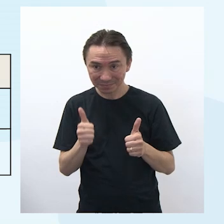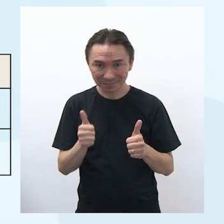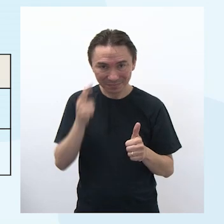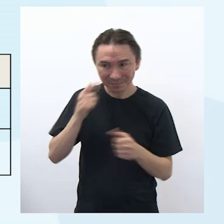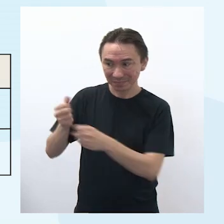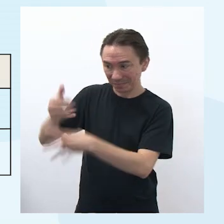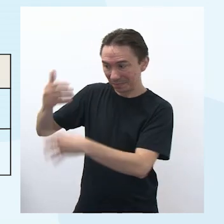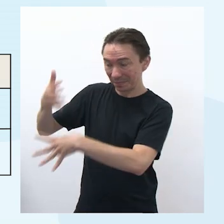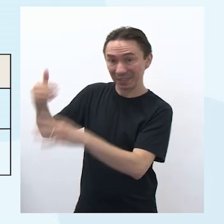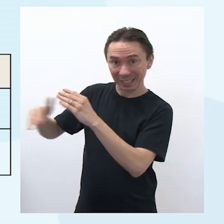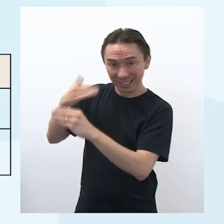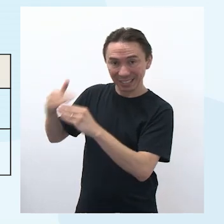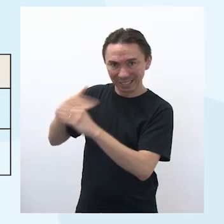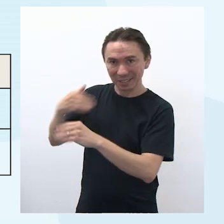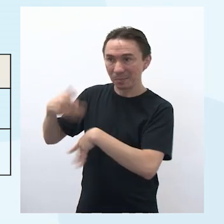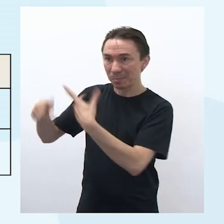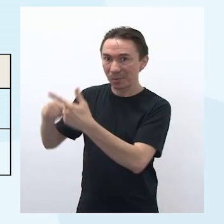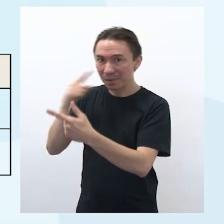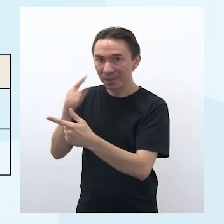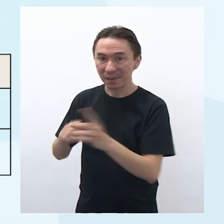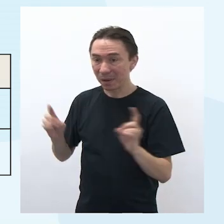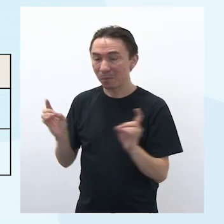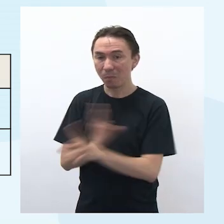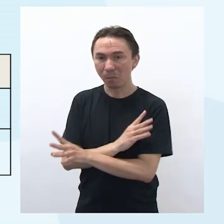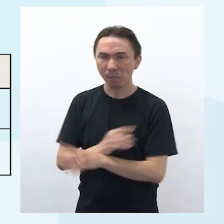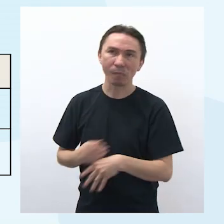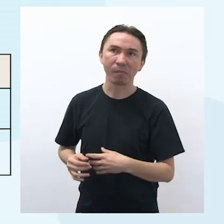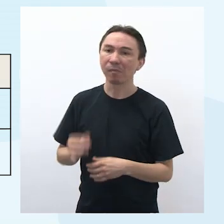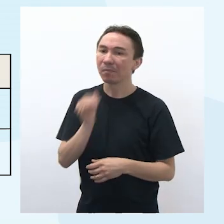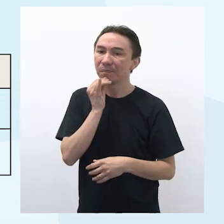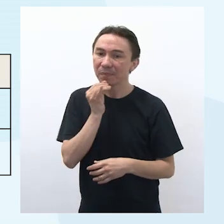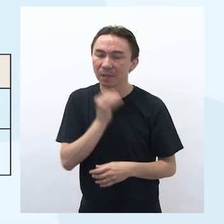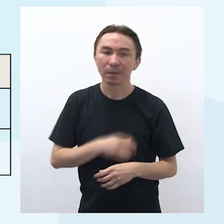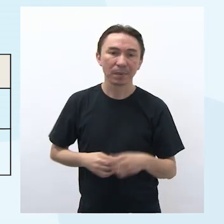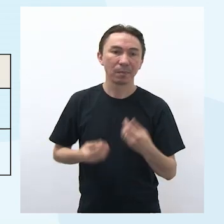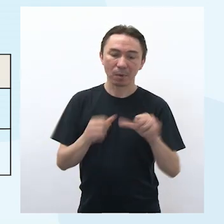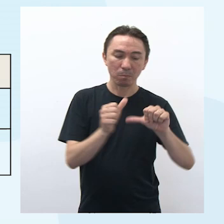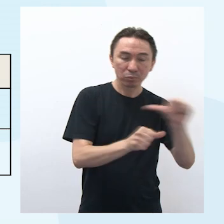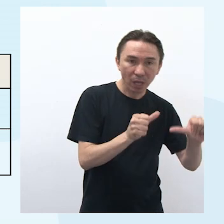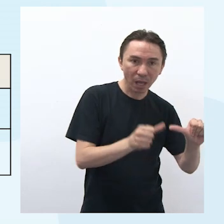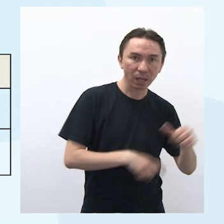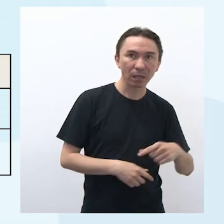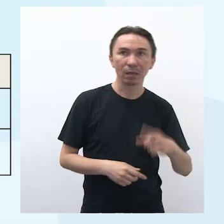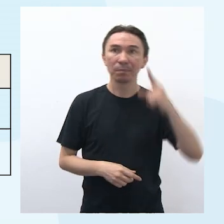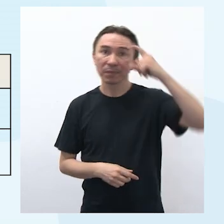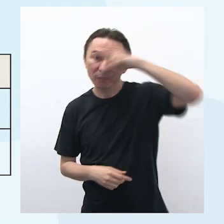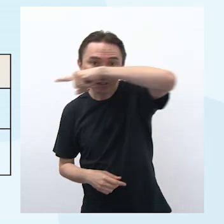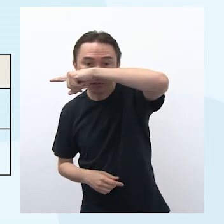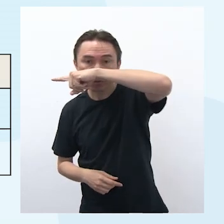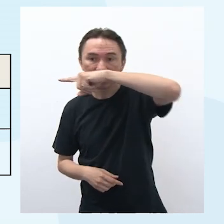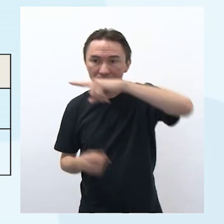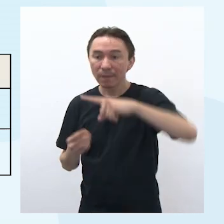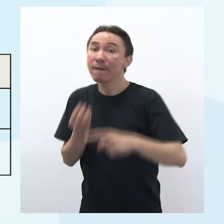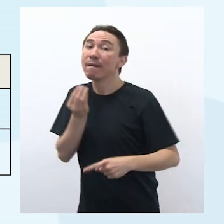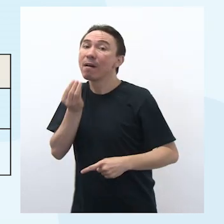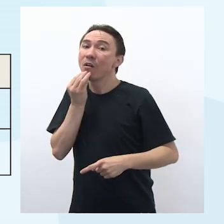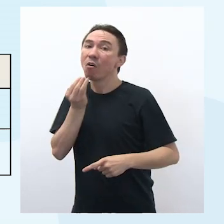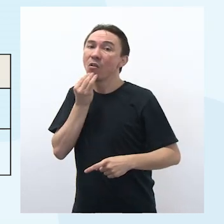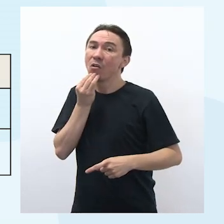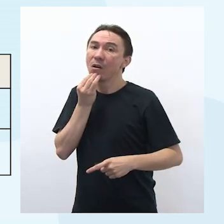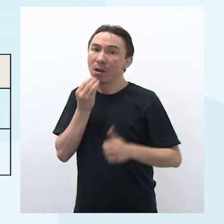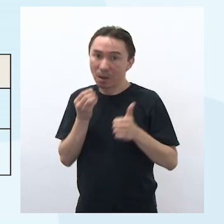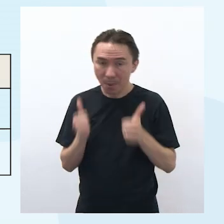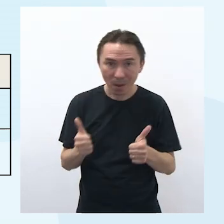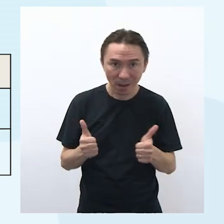a Tati já traz para a gente. Então, quando vocês colocarem, coloca aí transformação, o desafio dessa transformação e a possibilidade que ela